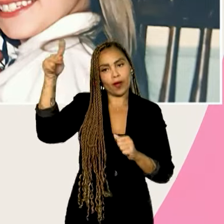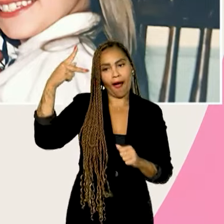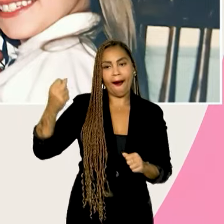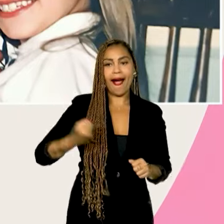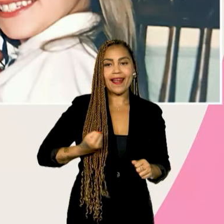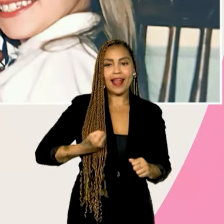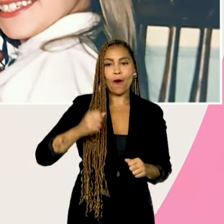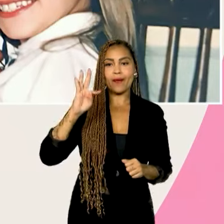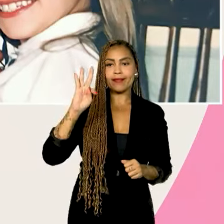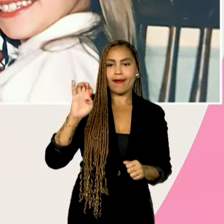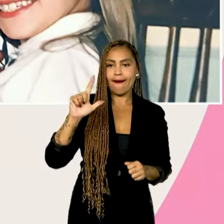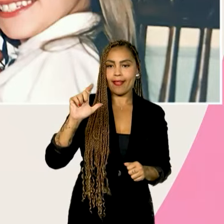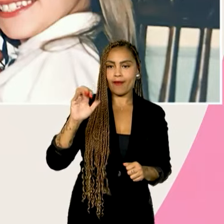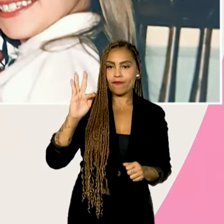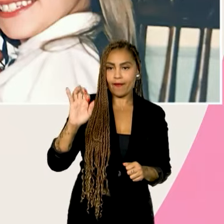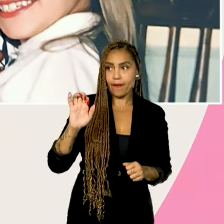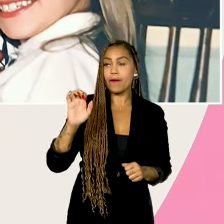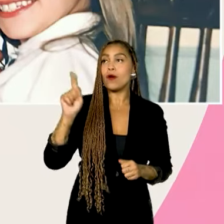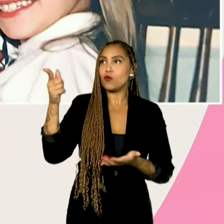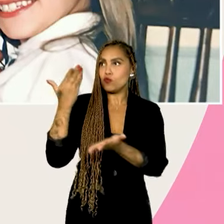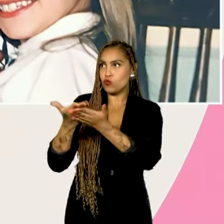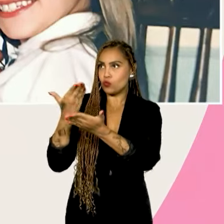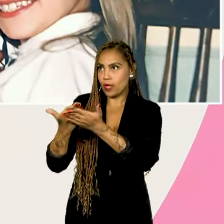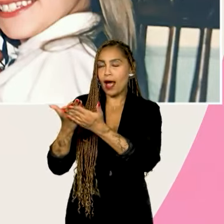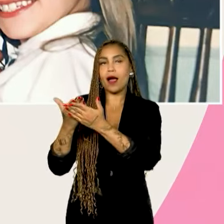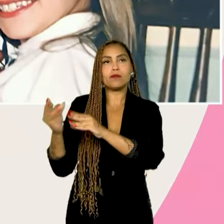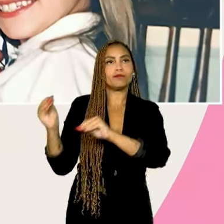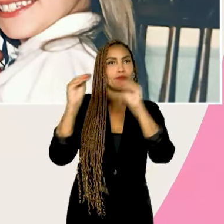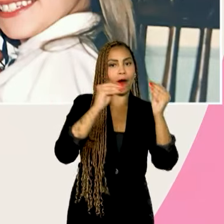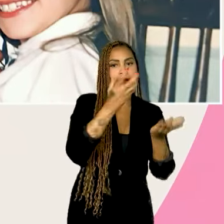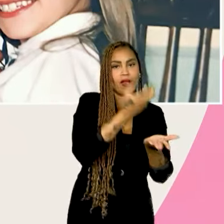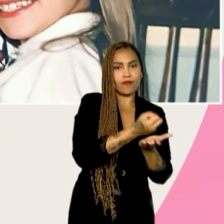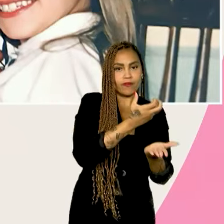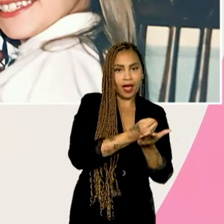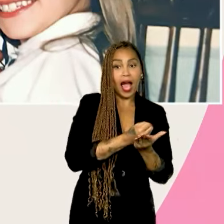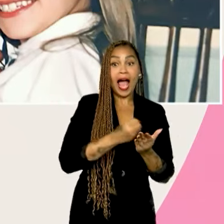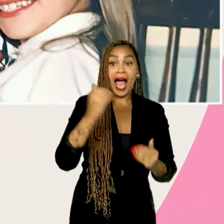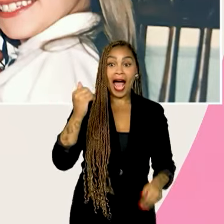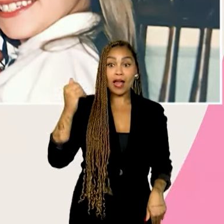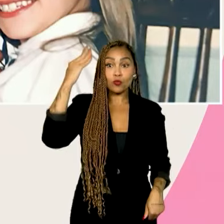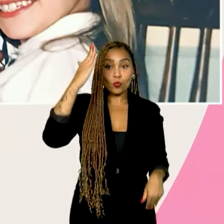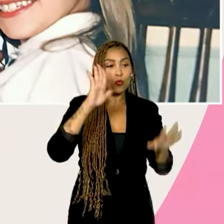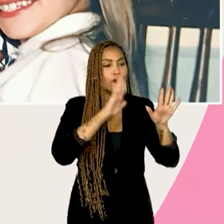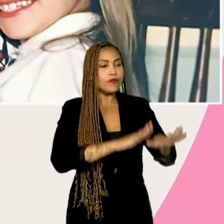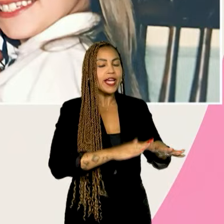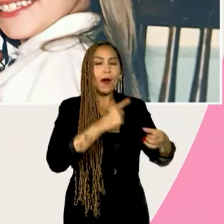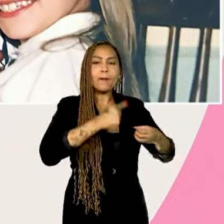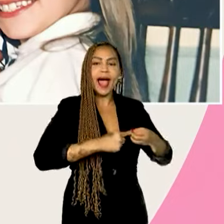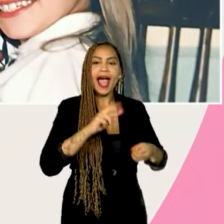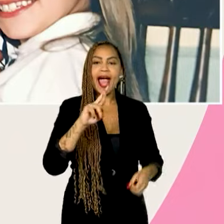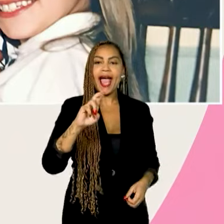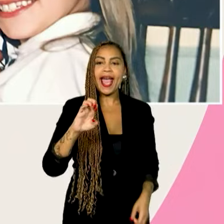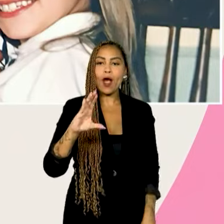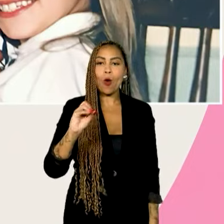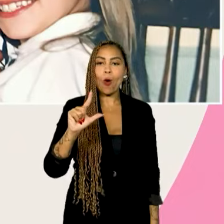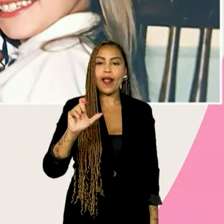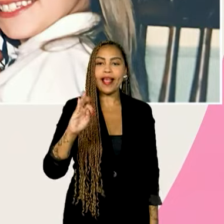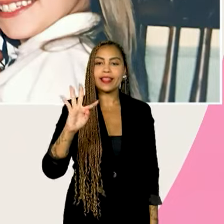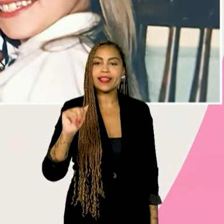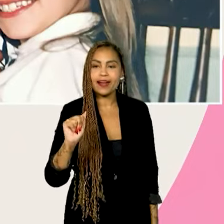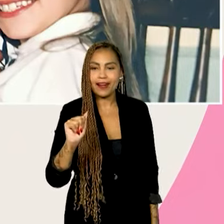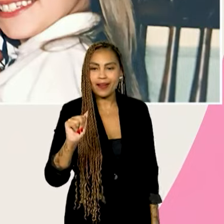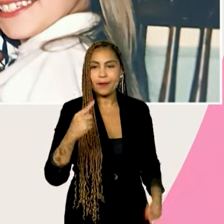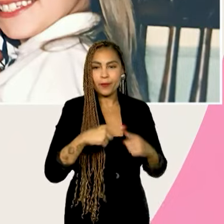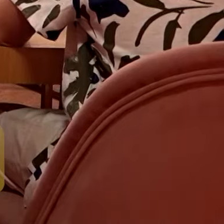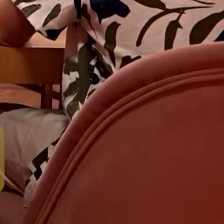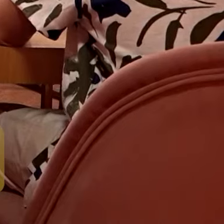estudar e de lá iam para os estúdios. E os adultos ficavam na Recoleta, que é um pouco mais distante, mas que para a gente era melhor, porque... Os